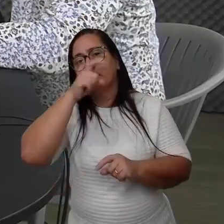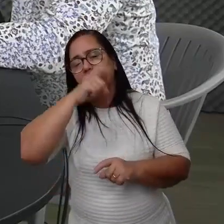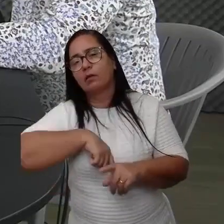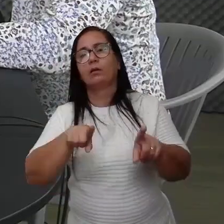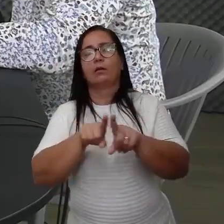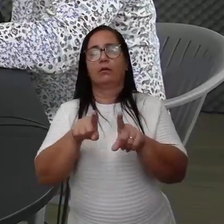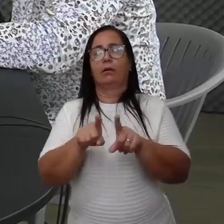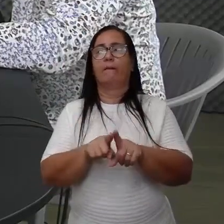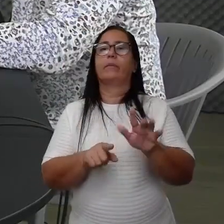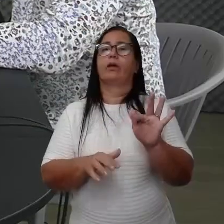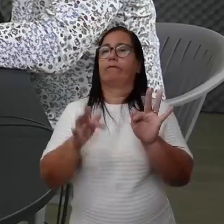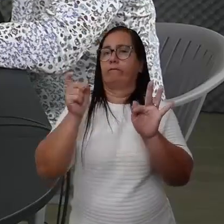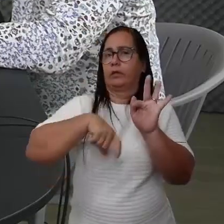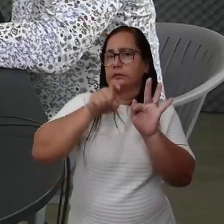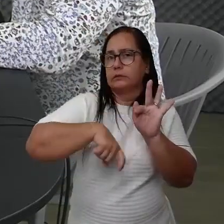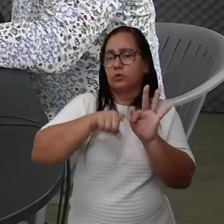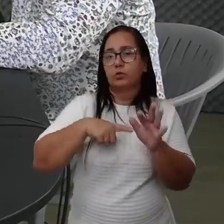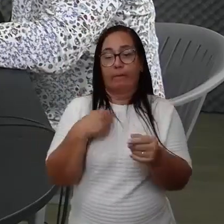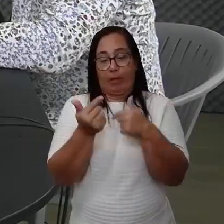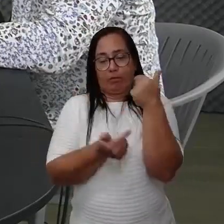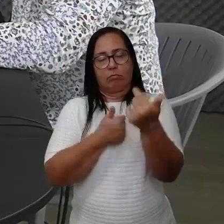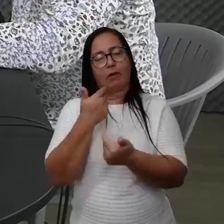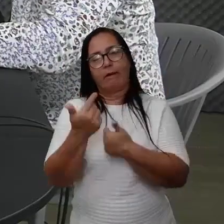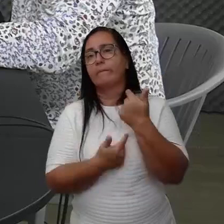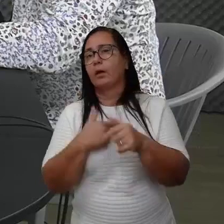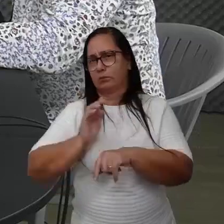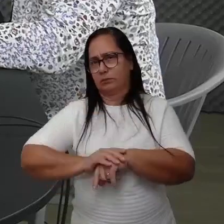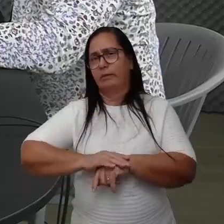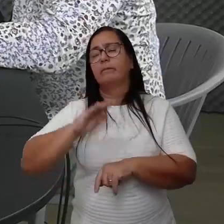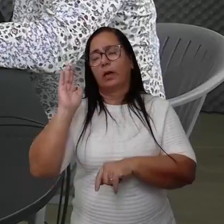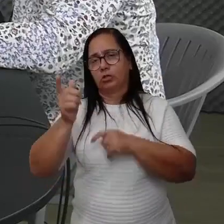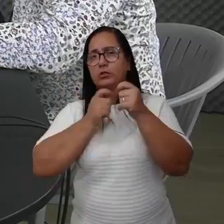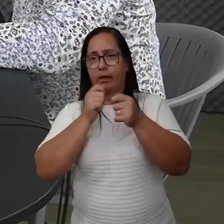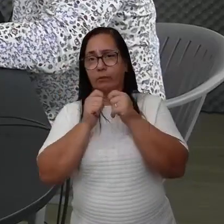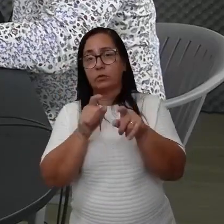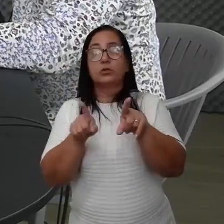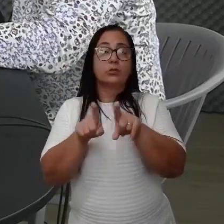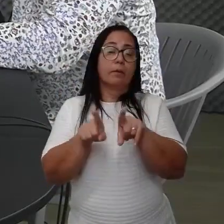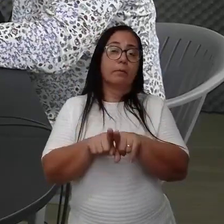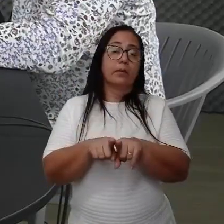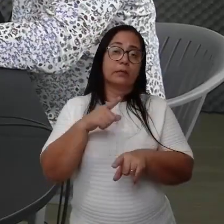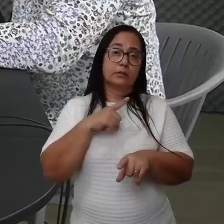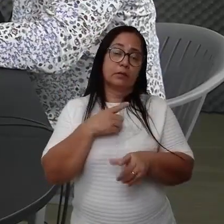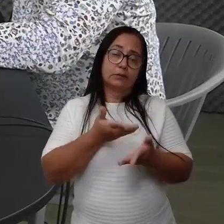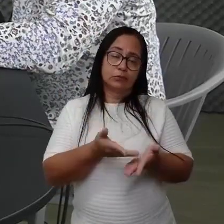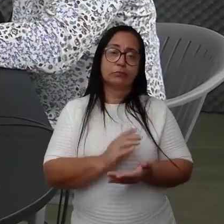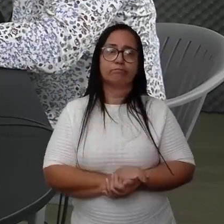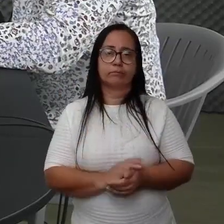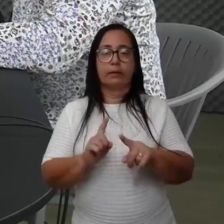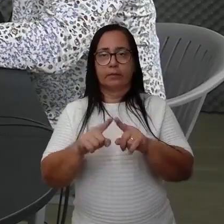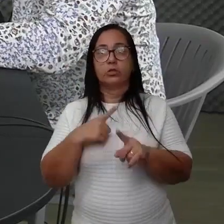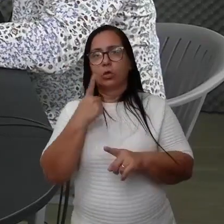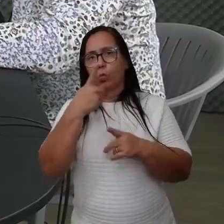fake news, há um monte de... A gente tem mais trabalho. A É. gente tem muito mais trabalho na reportagem. Por outro lado, Mas- tem isso também. Agora, tem uma